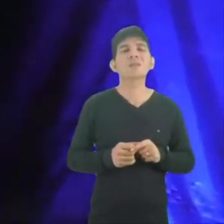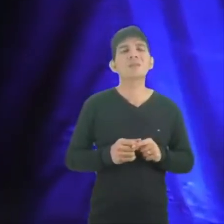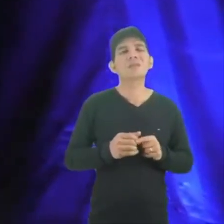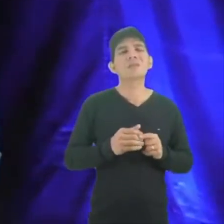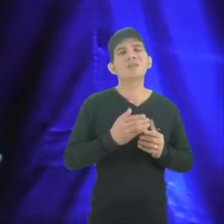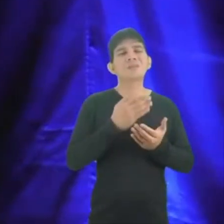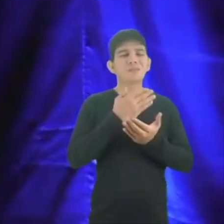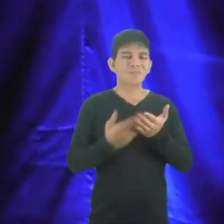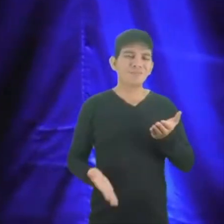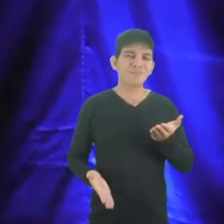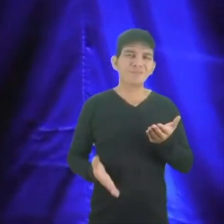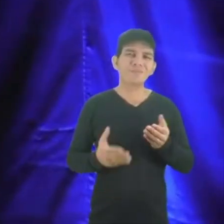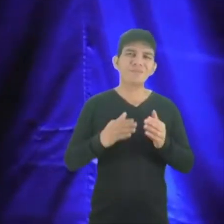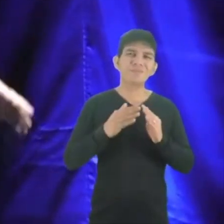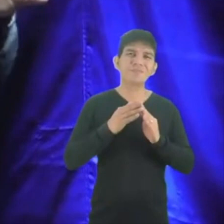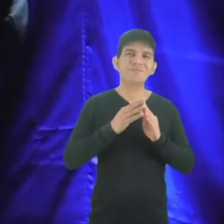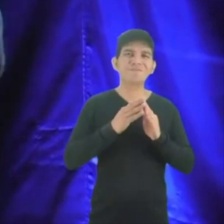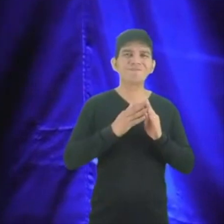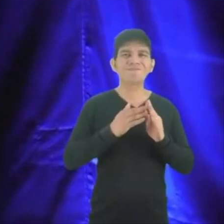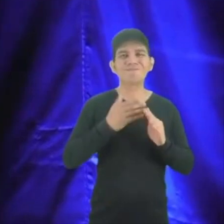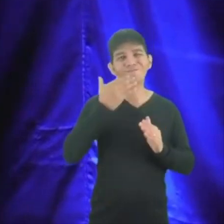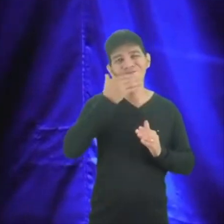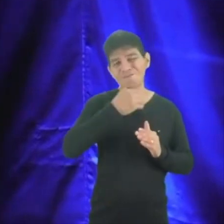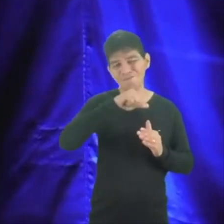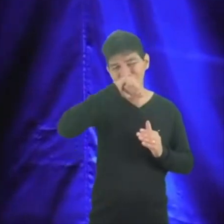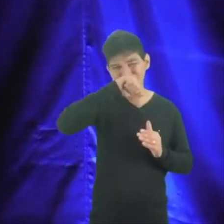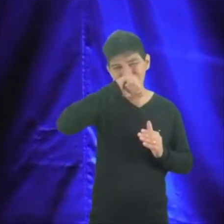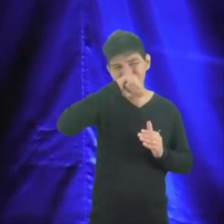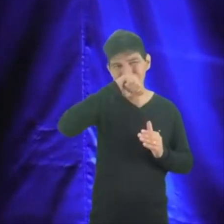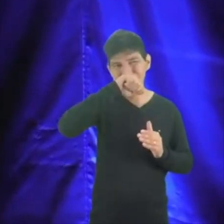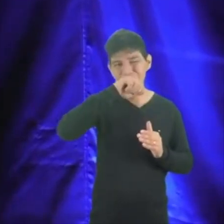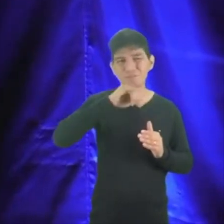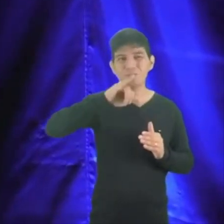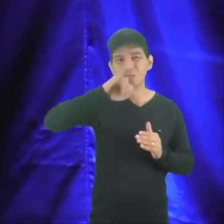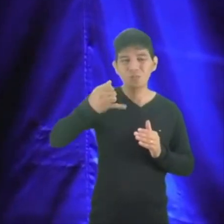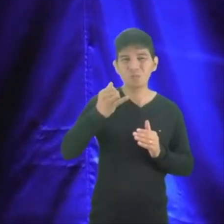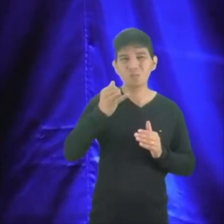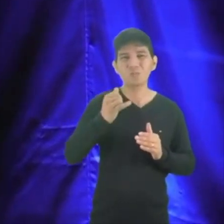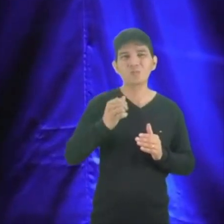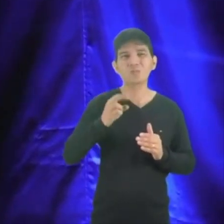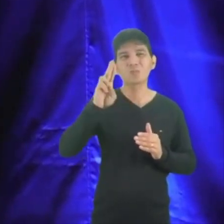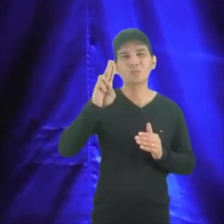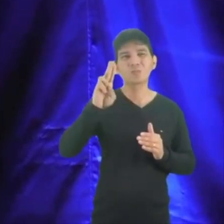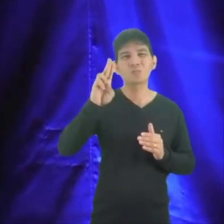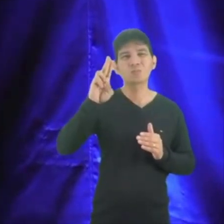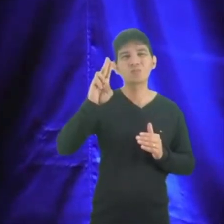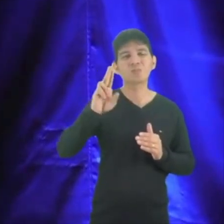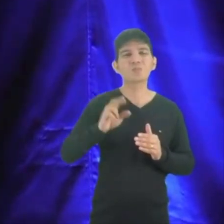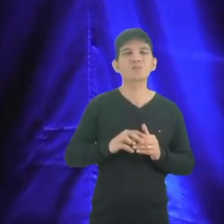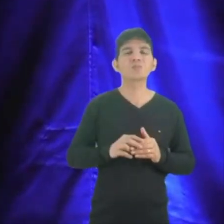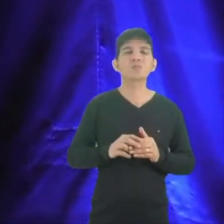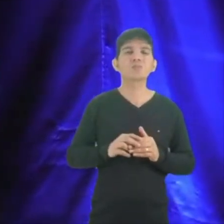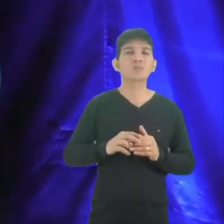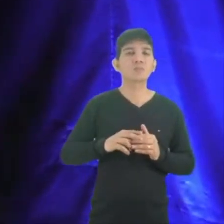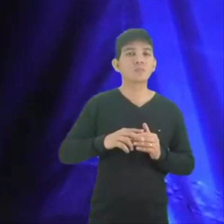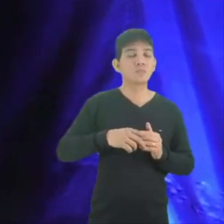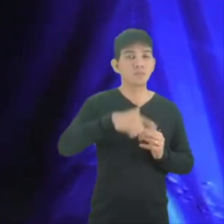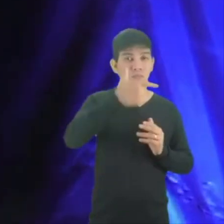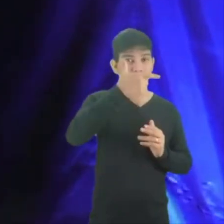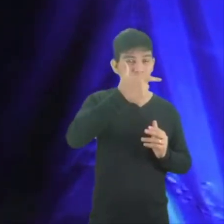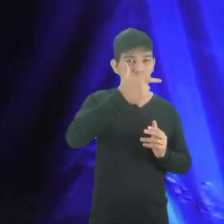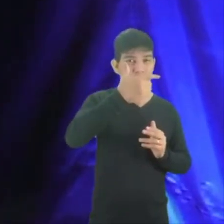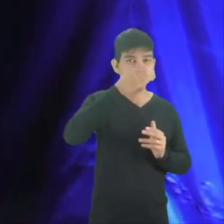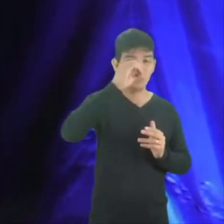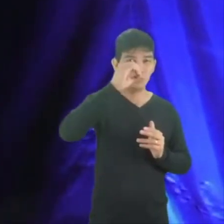mãe. Isso foi em julho do ano passado. Em 2020, ele perdeu o pai